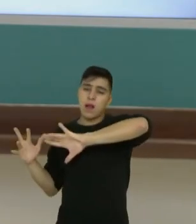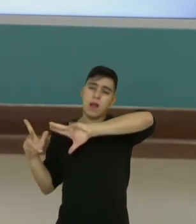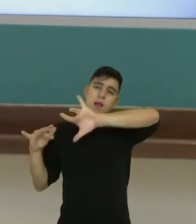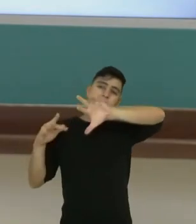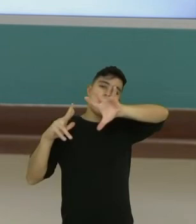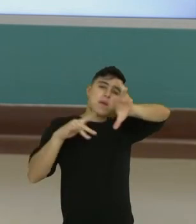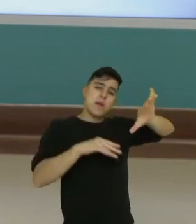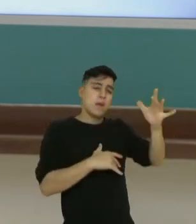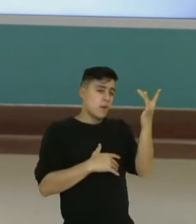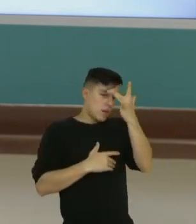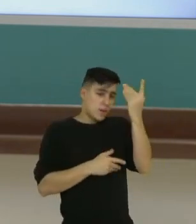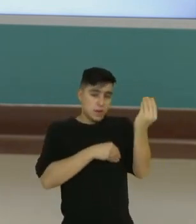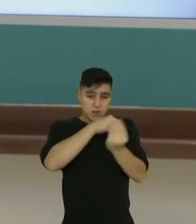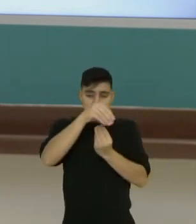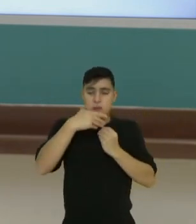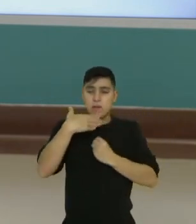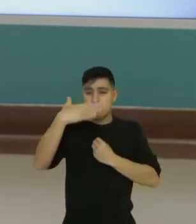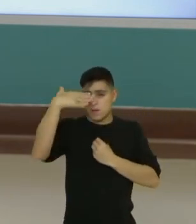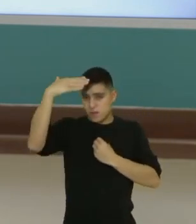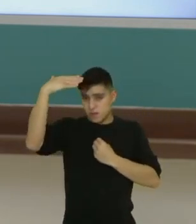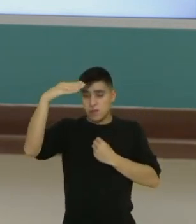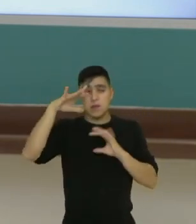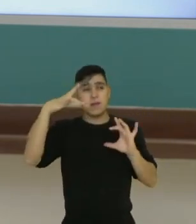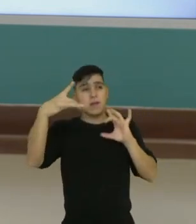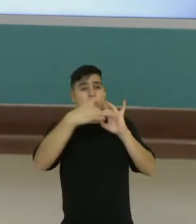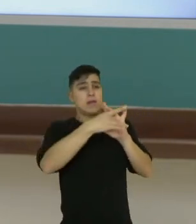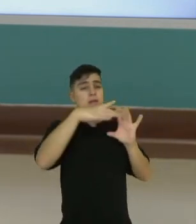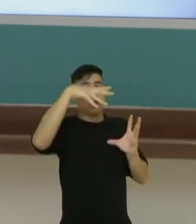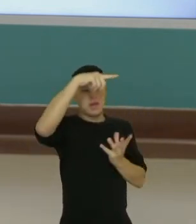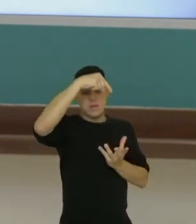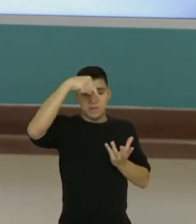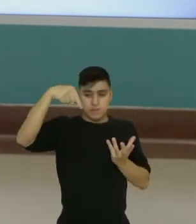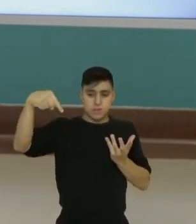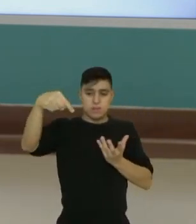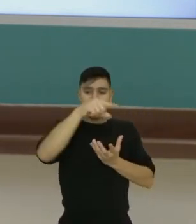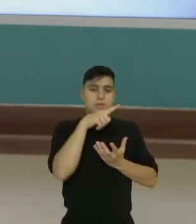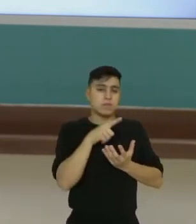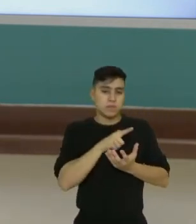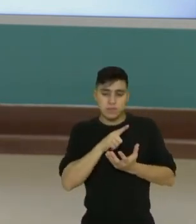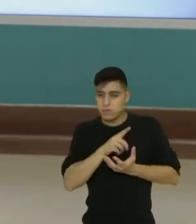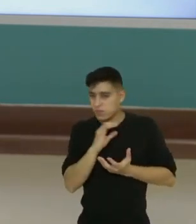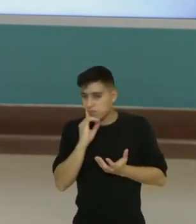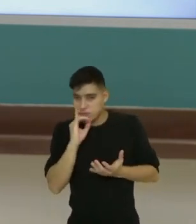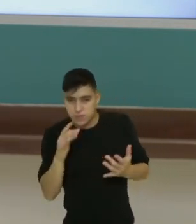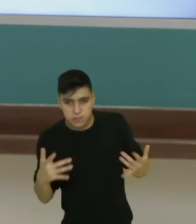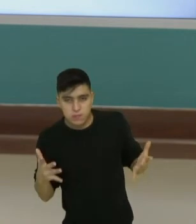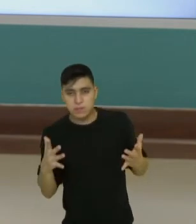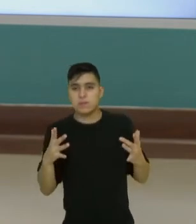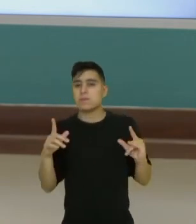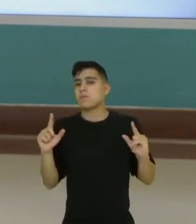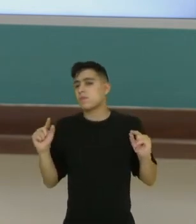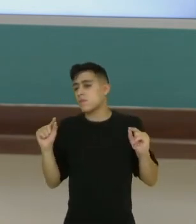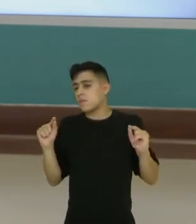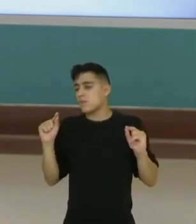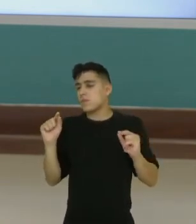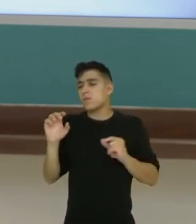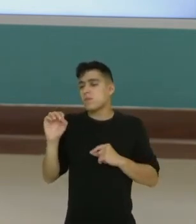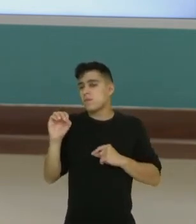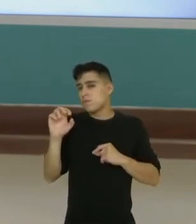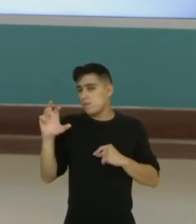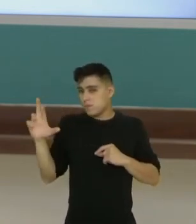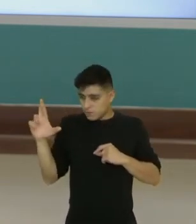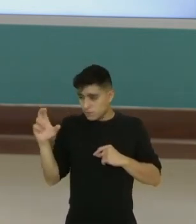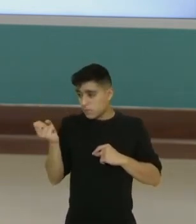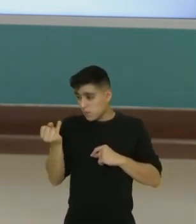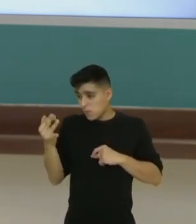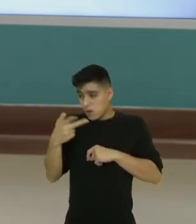pessoas ligadas ao islamismo para os mais diversos pontos do planeta. Nós temos, por exemplo, o destaque do Oriente Médio, em que